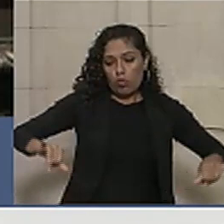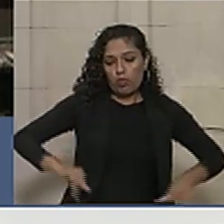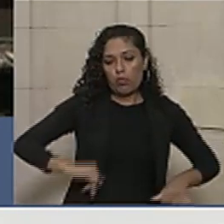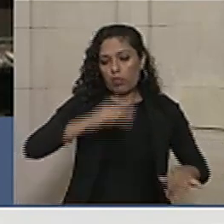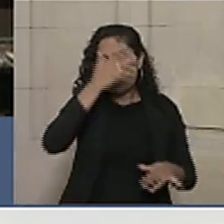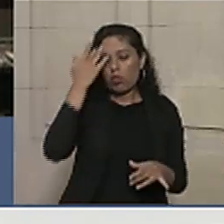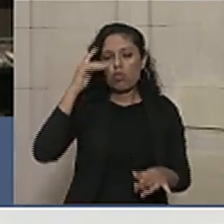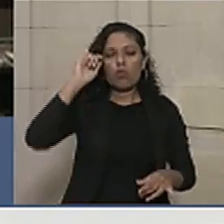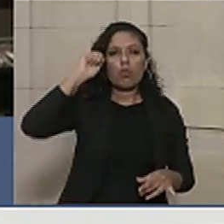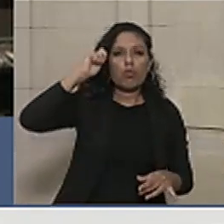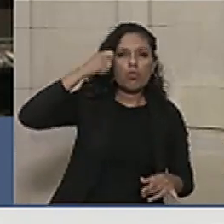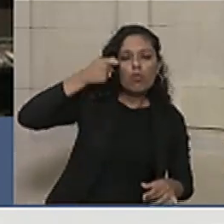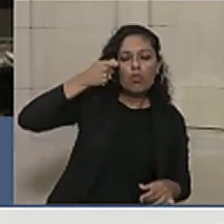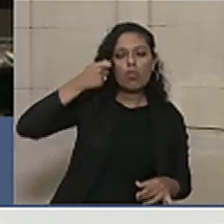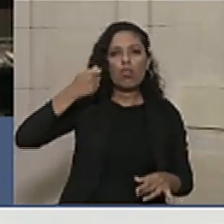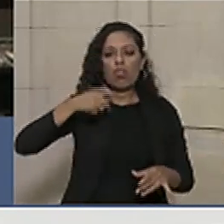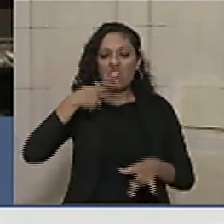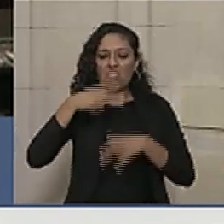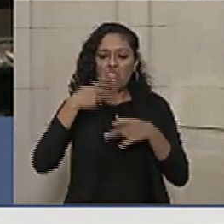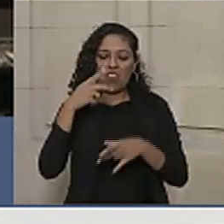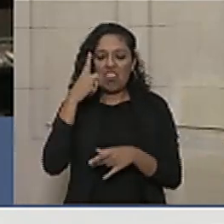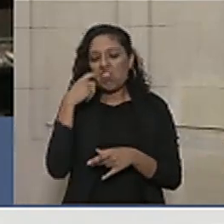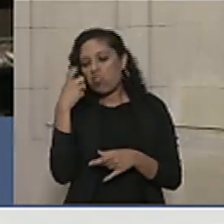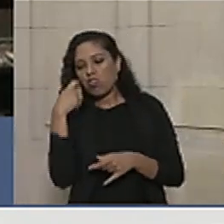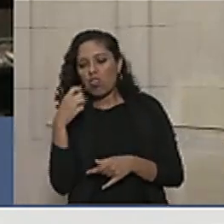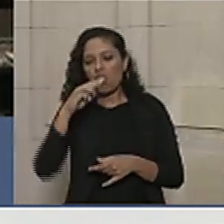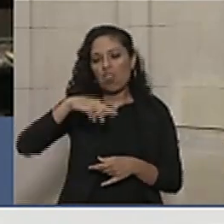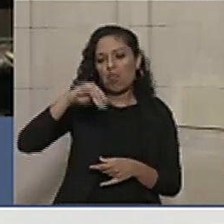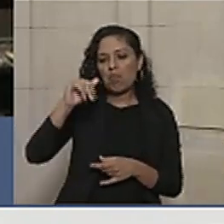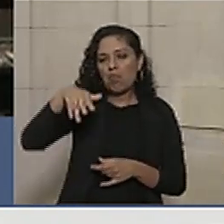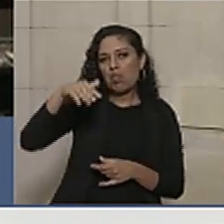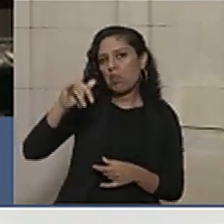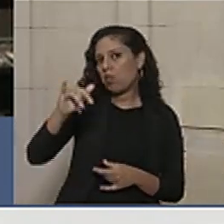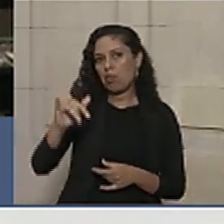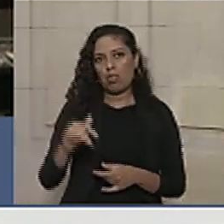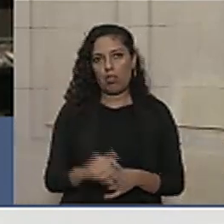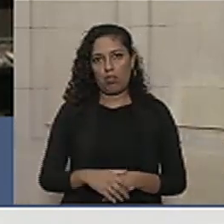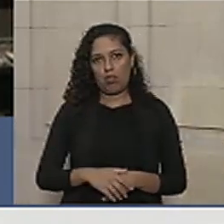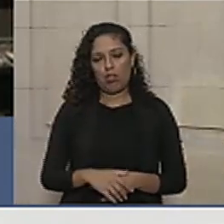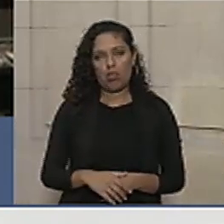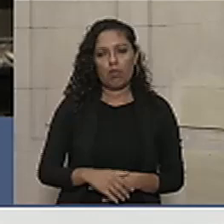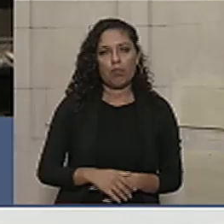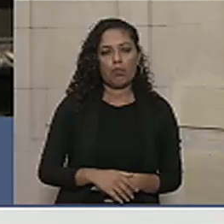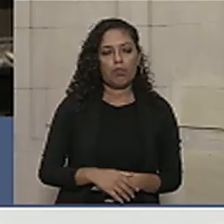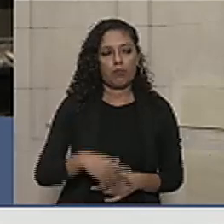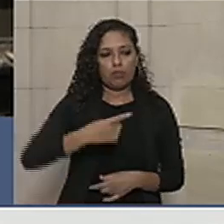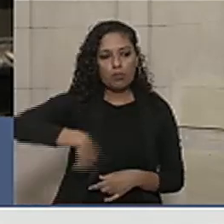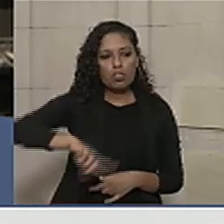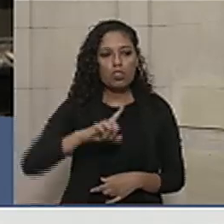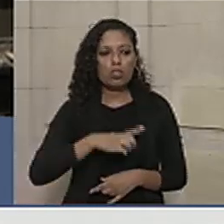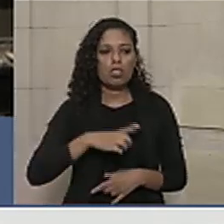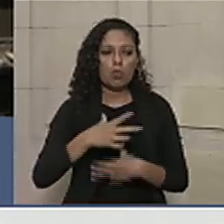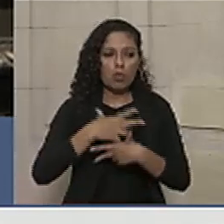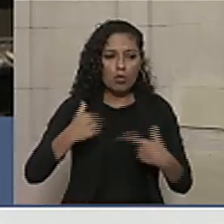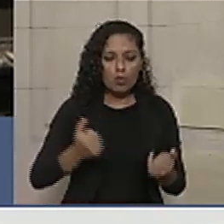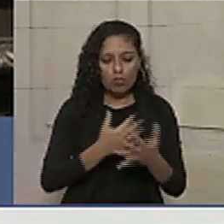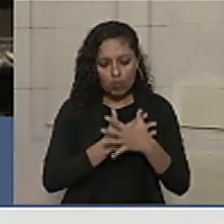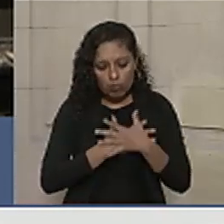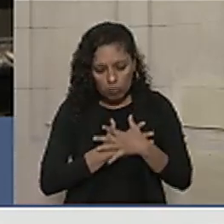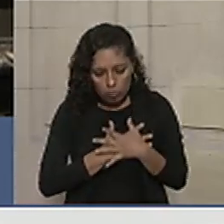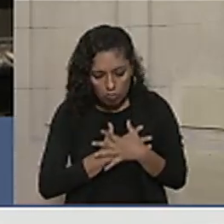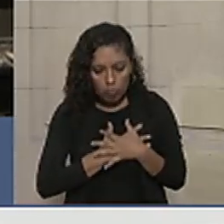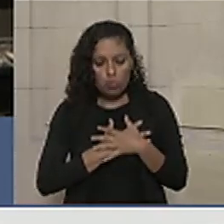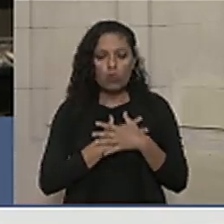de mimimi, de chorinho. Então, nós temos muito que nos solidarizar